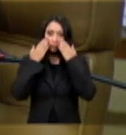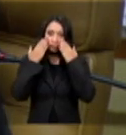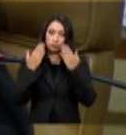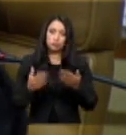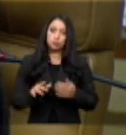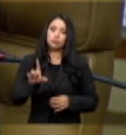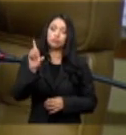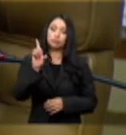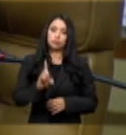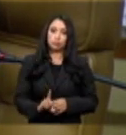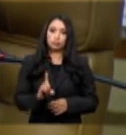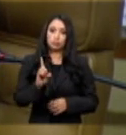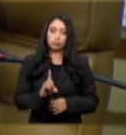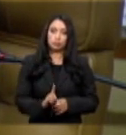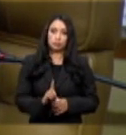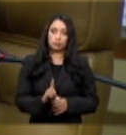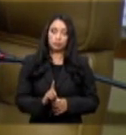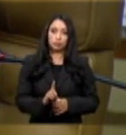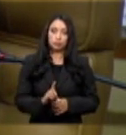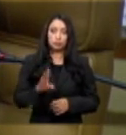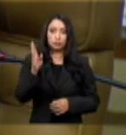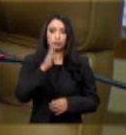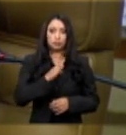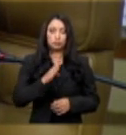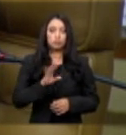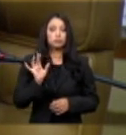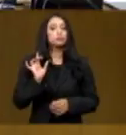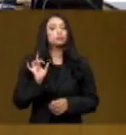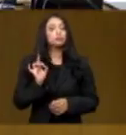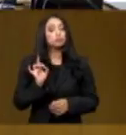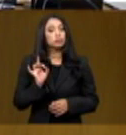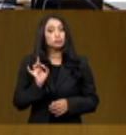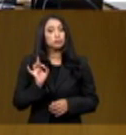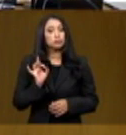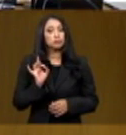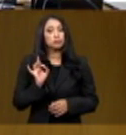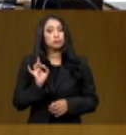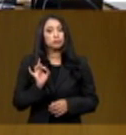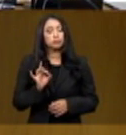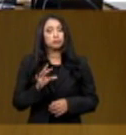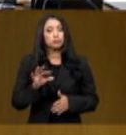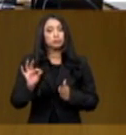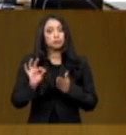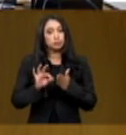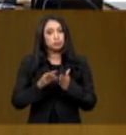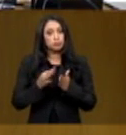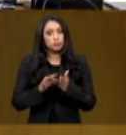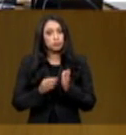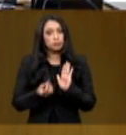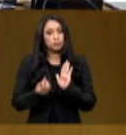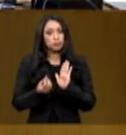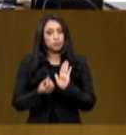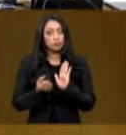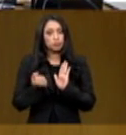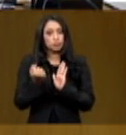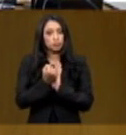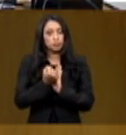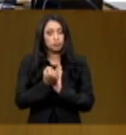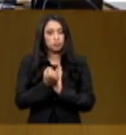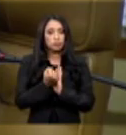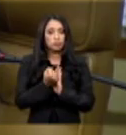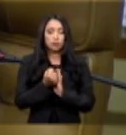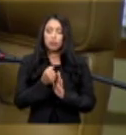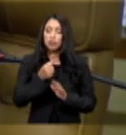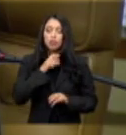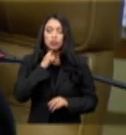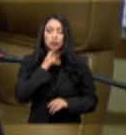no direito brasileiro, e é apenas, presidente, para anotar, não é que alguém tenha dito algo ao contrário,